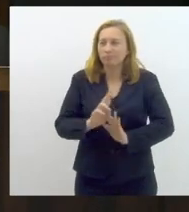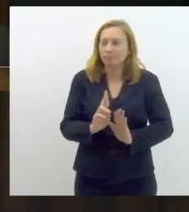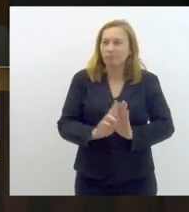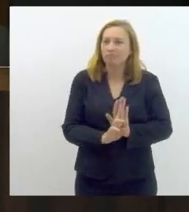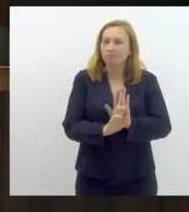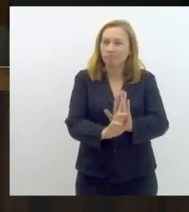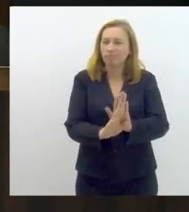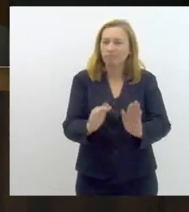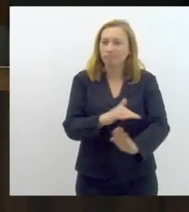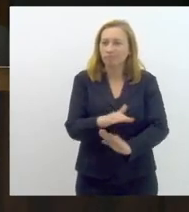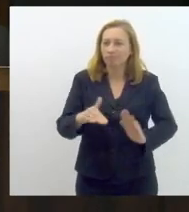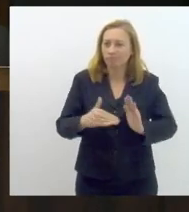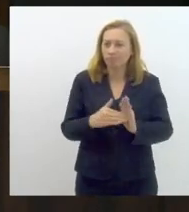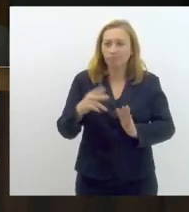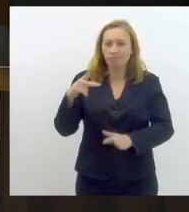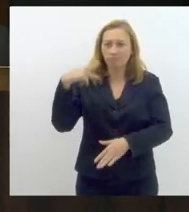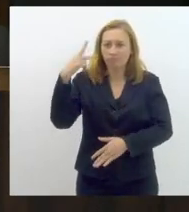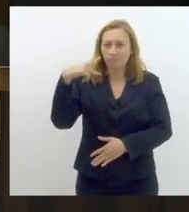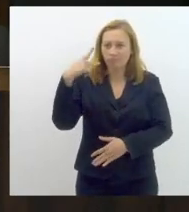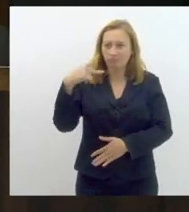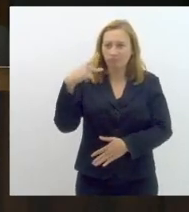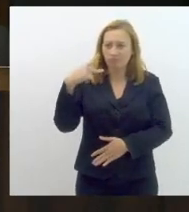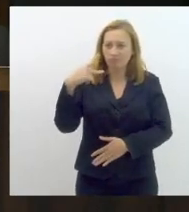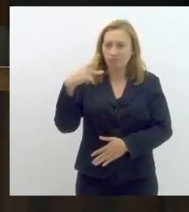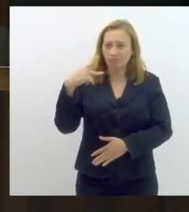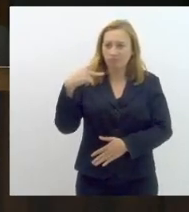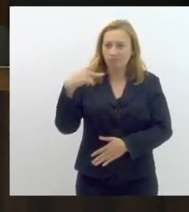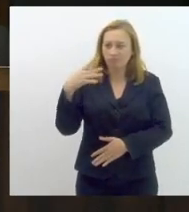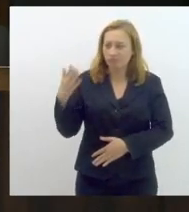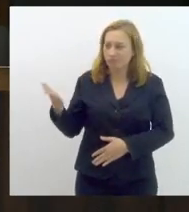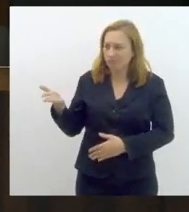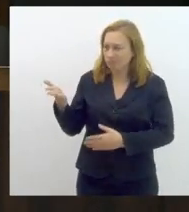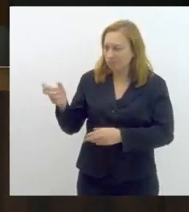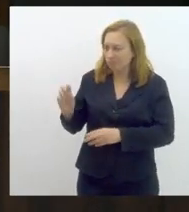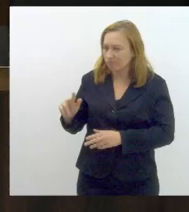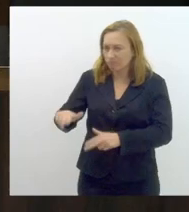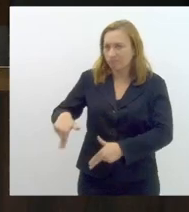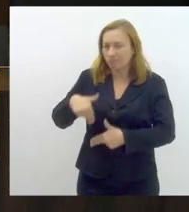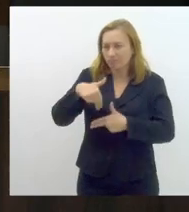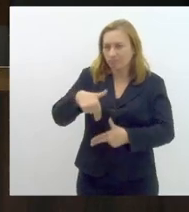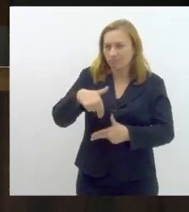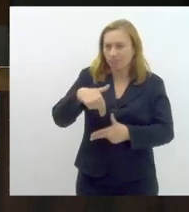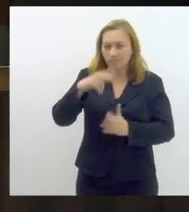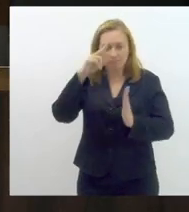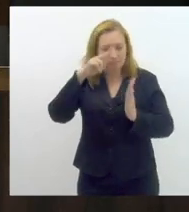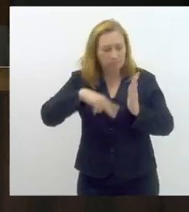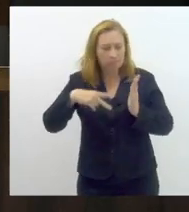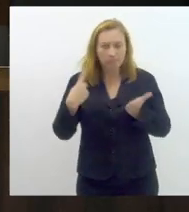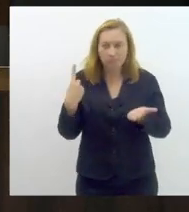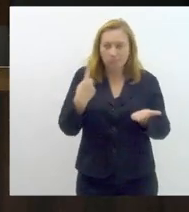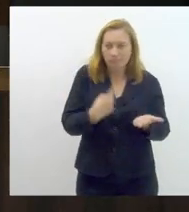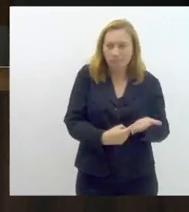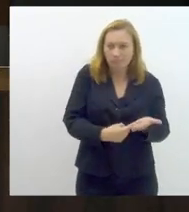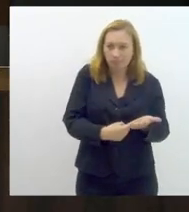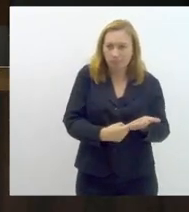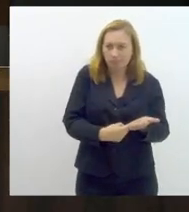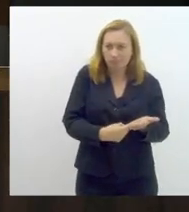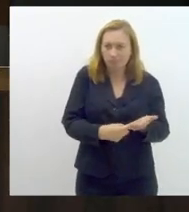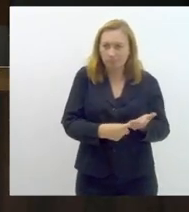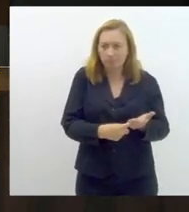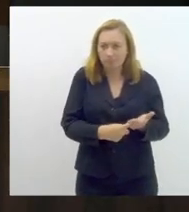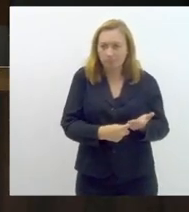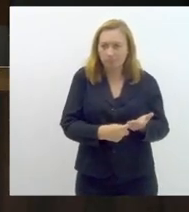representar todos e todas parlamentares para proferir aqui da tribuna a leitura do compromisso solene de